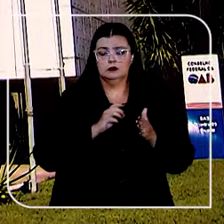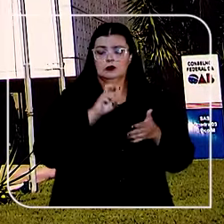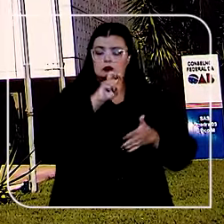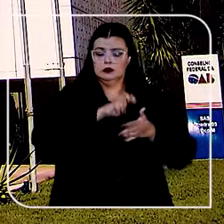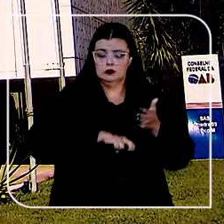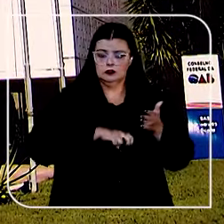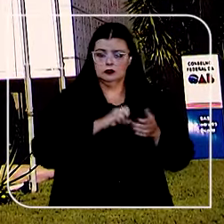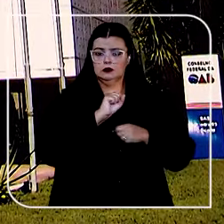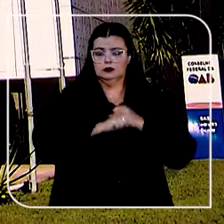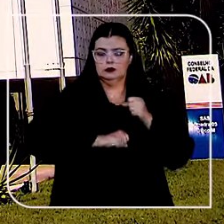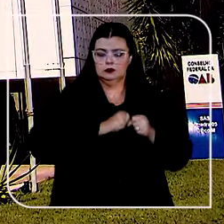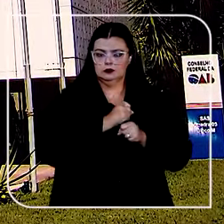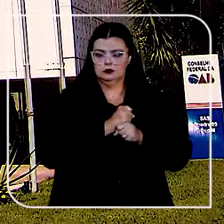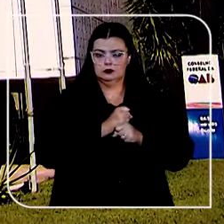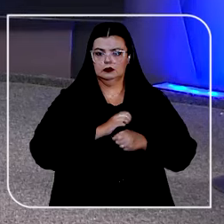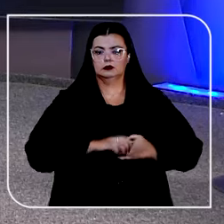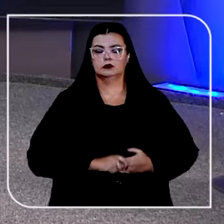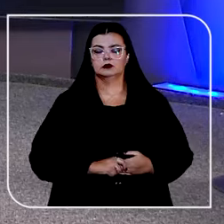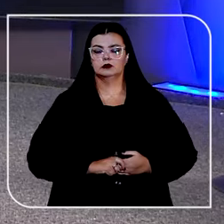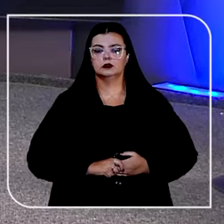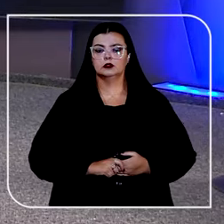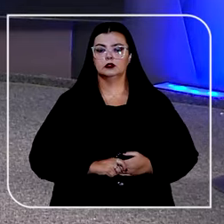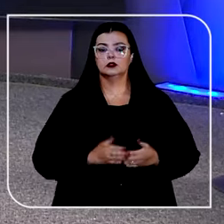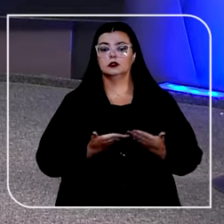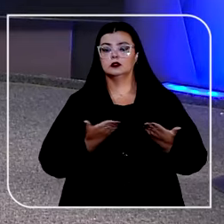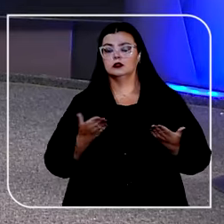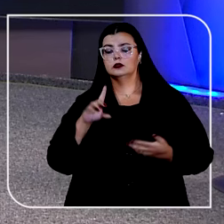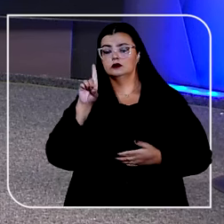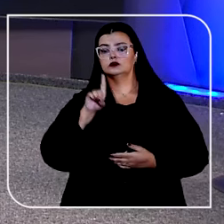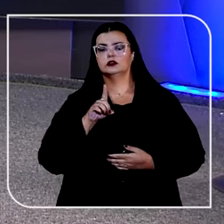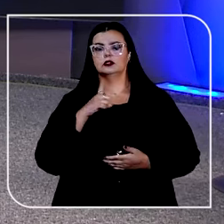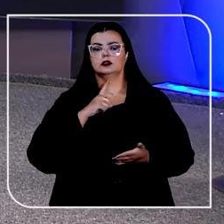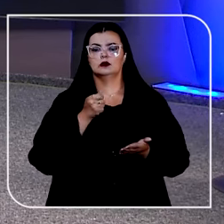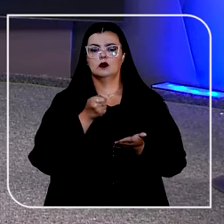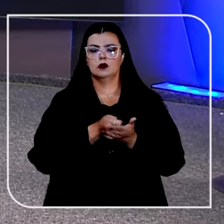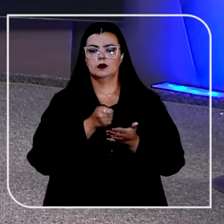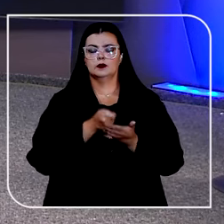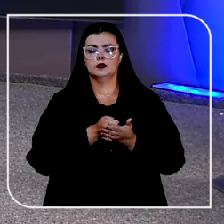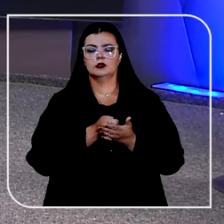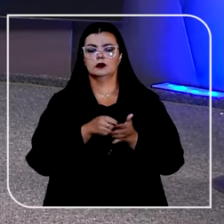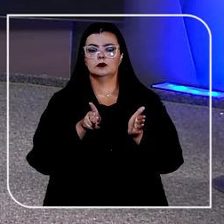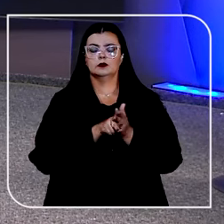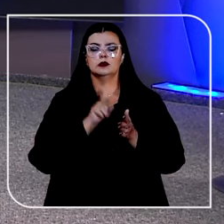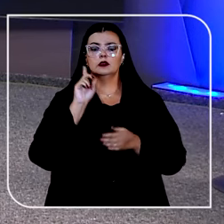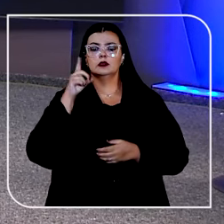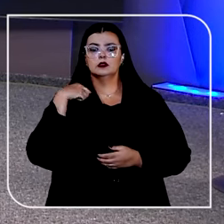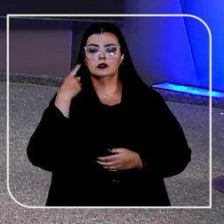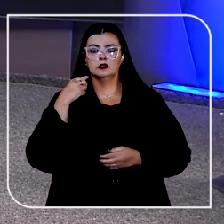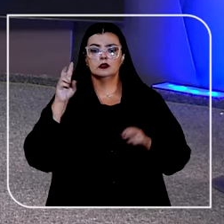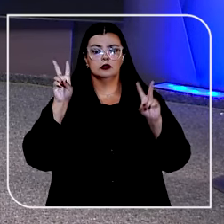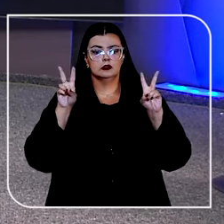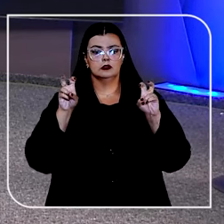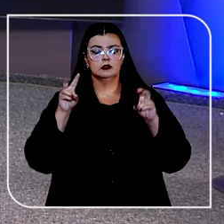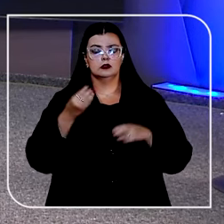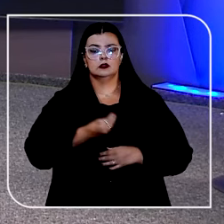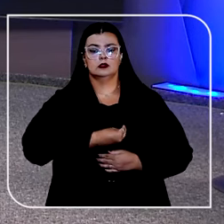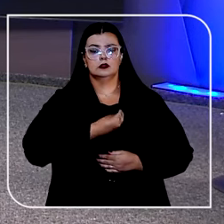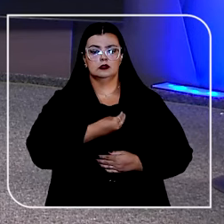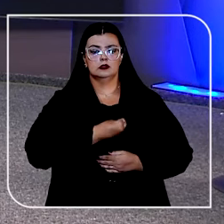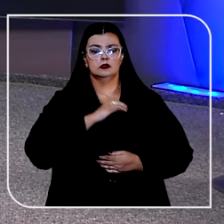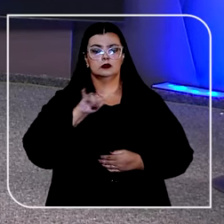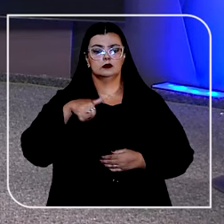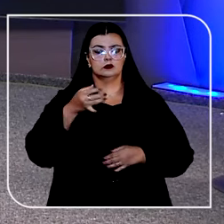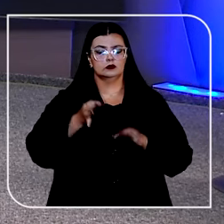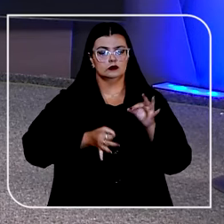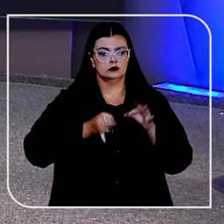caráter tributário das anuidades E por falar em direitos e obrigações dos advogados um assunto muito presente